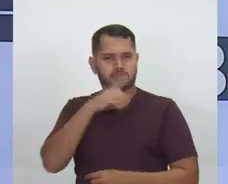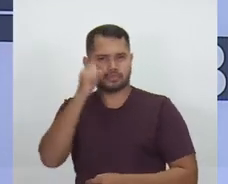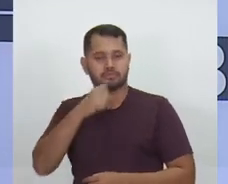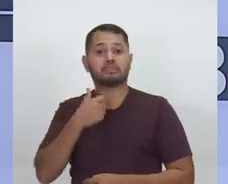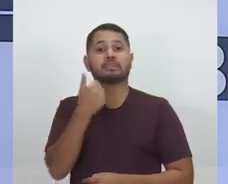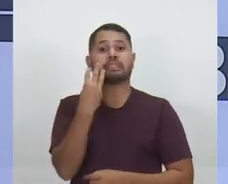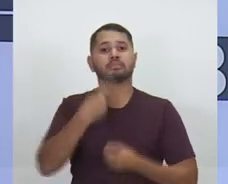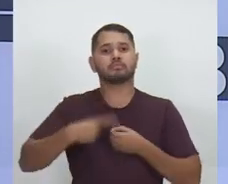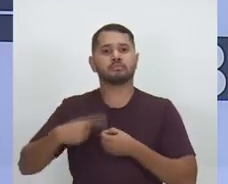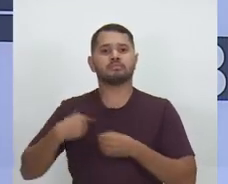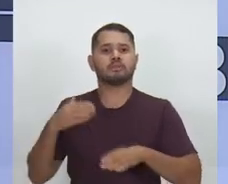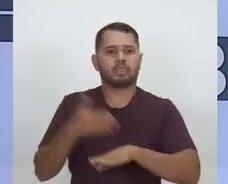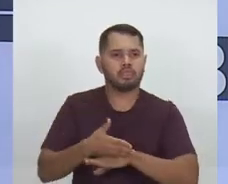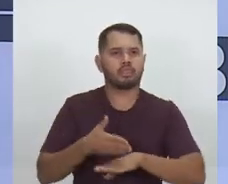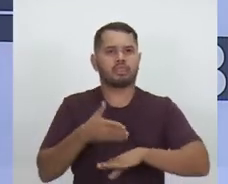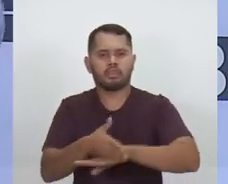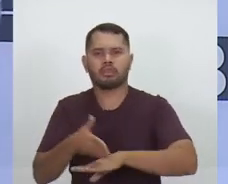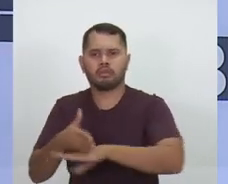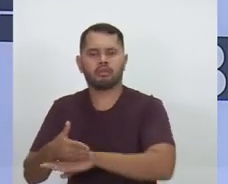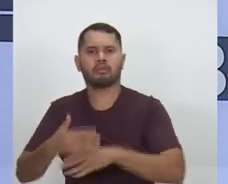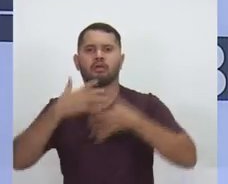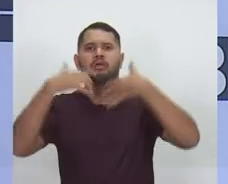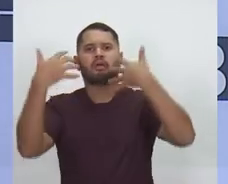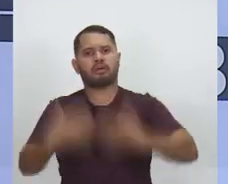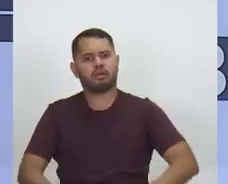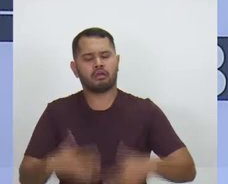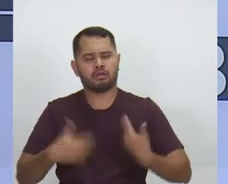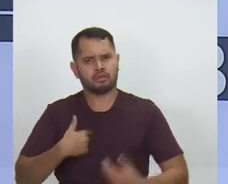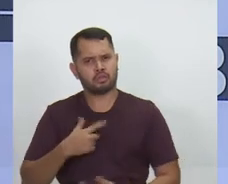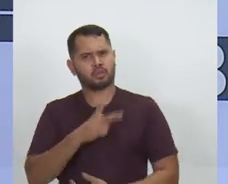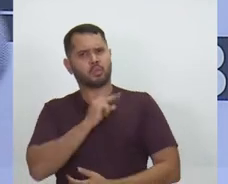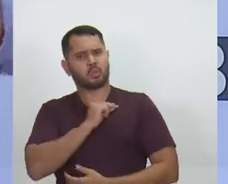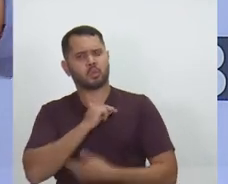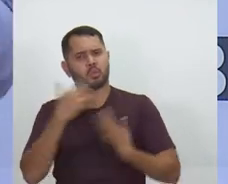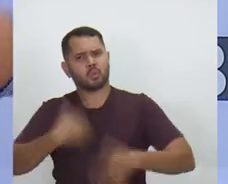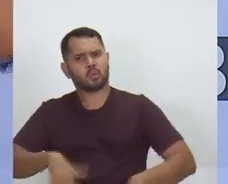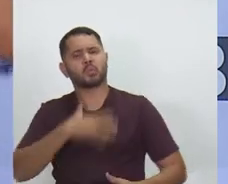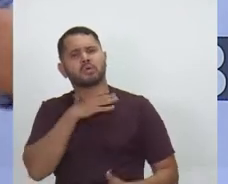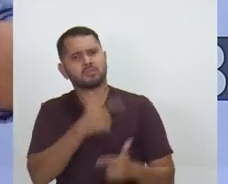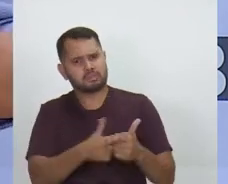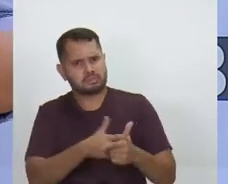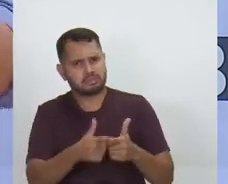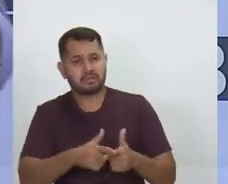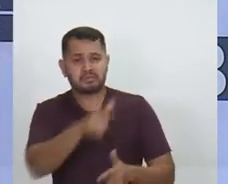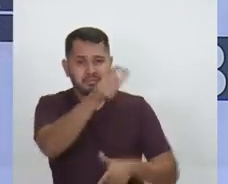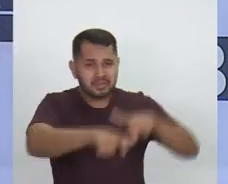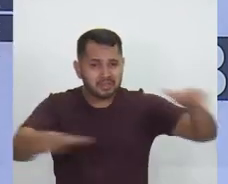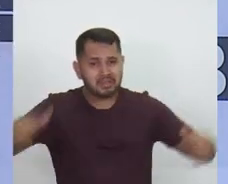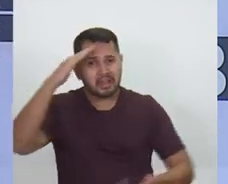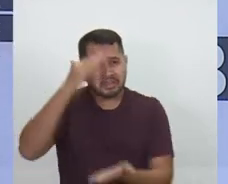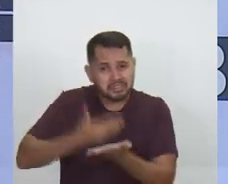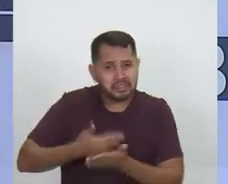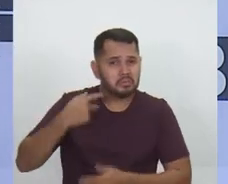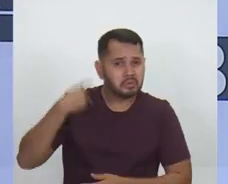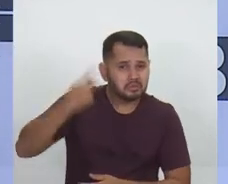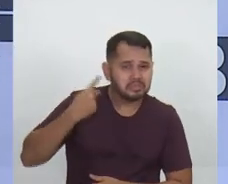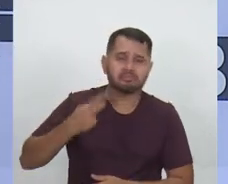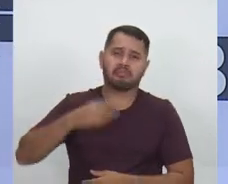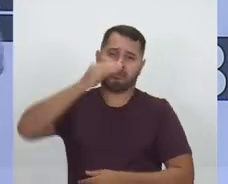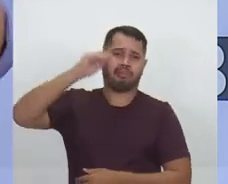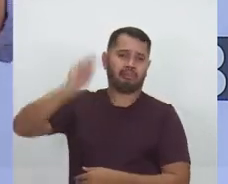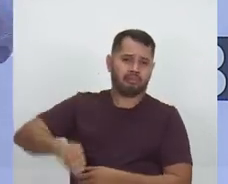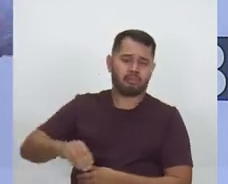situação é caótica é desesperador as pessoas não acreditam mais nas por na política e nos políticos